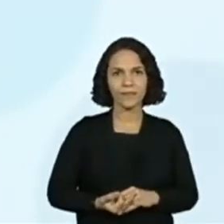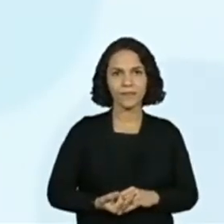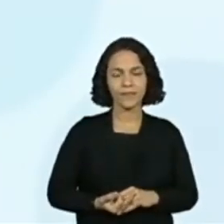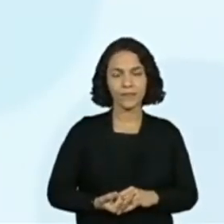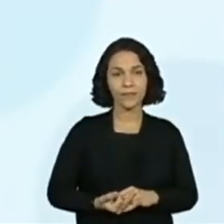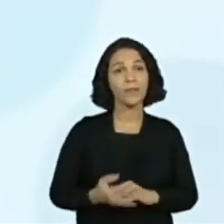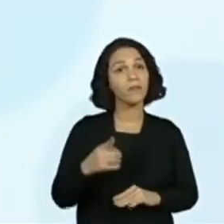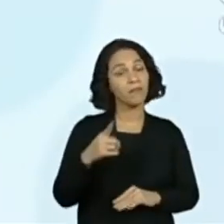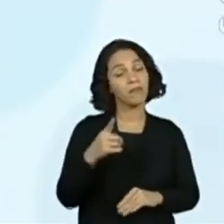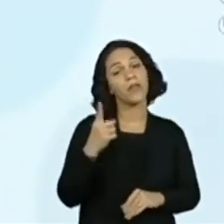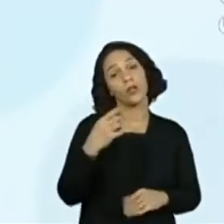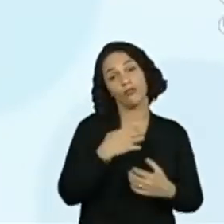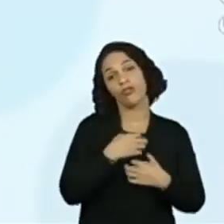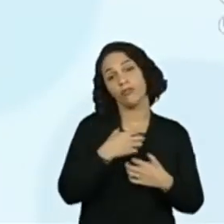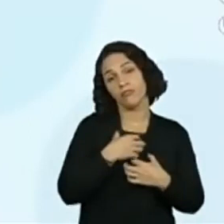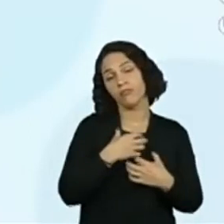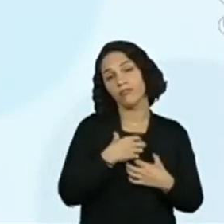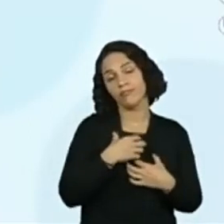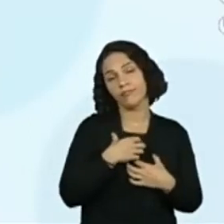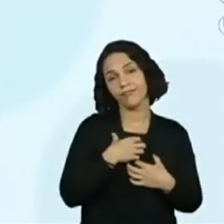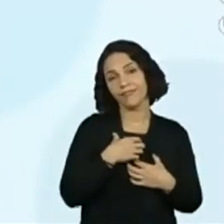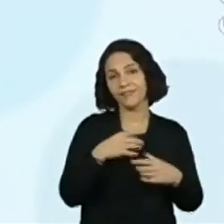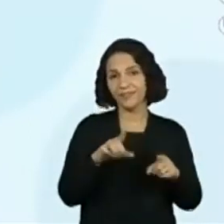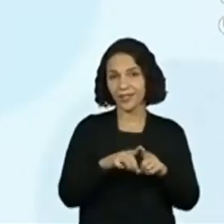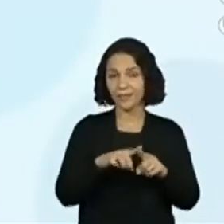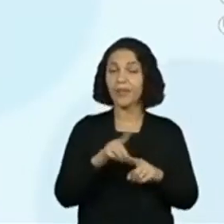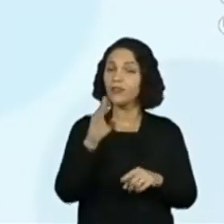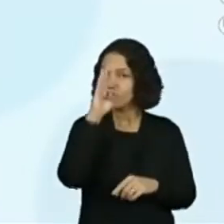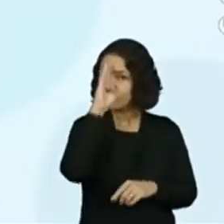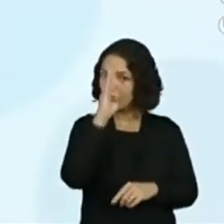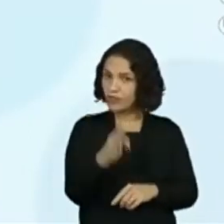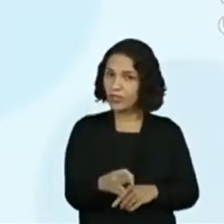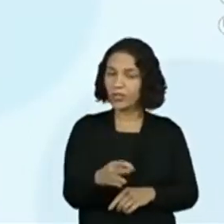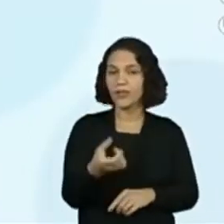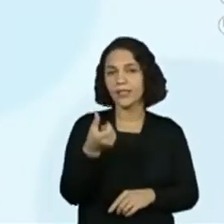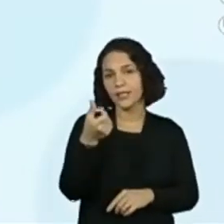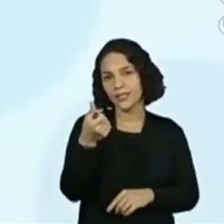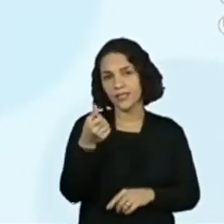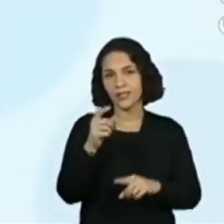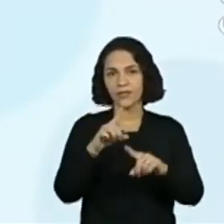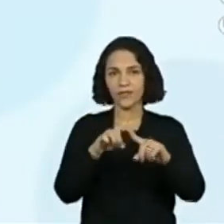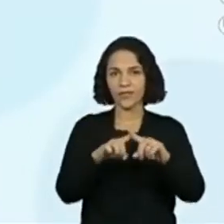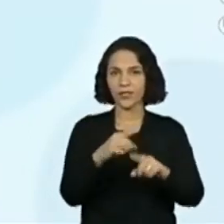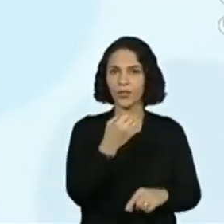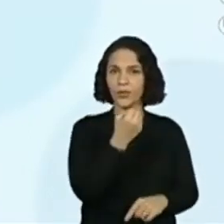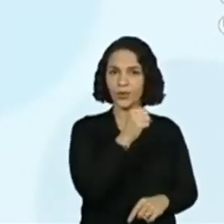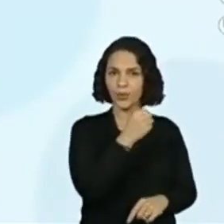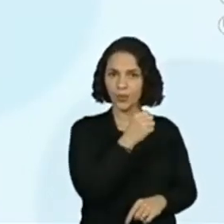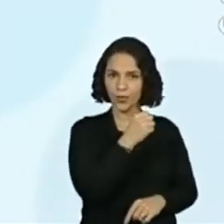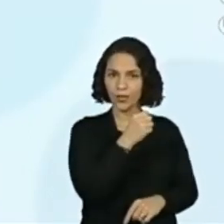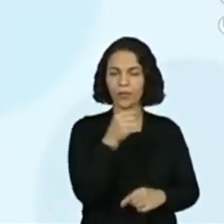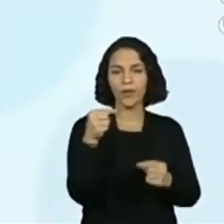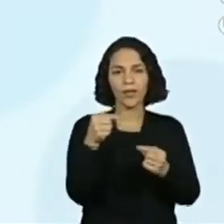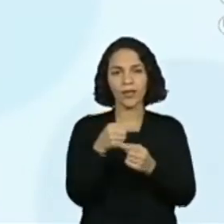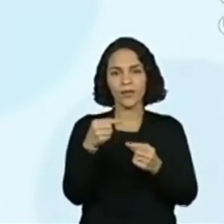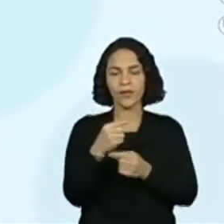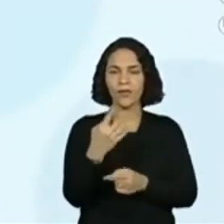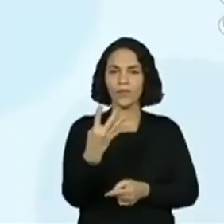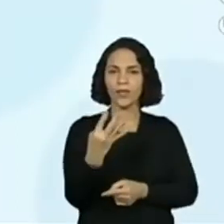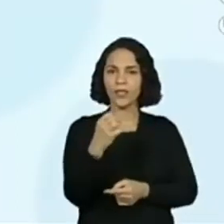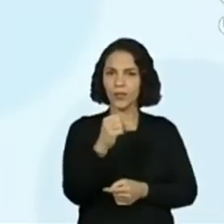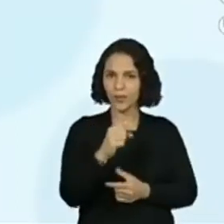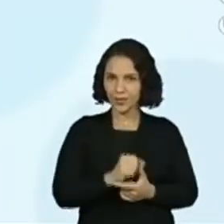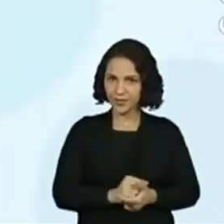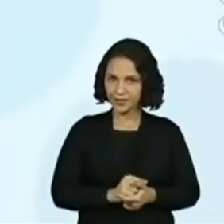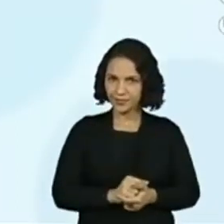Essa é uma possibilidade. Olha, tem os alunos que já fizeram direto também. 6 vezes o 8, exatamente. Eles contaram 48. E